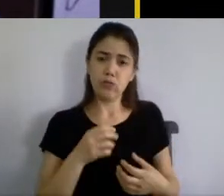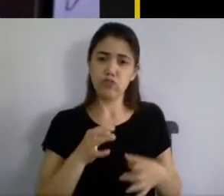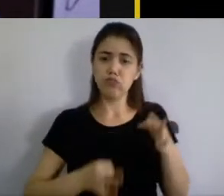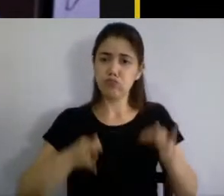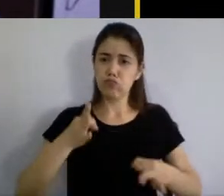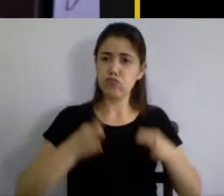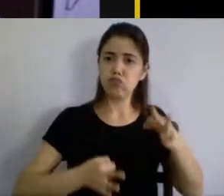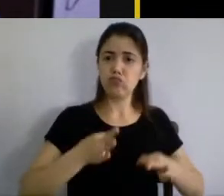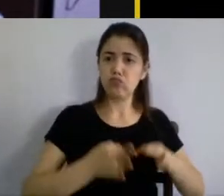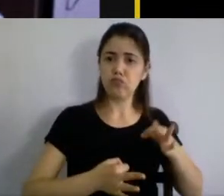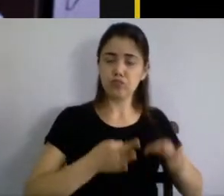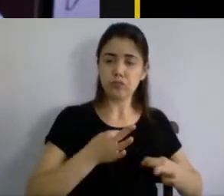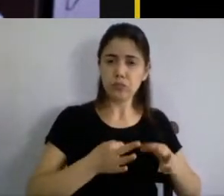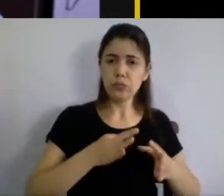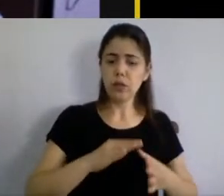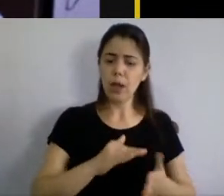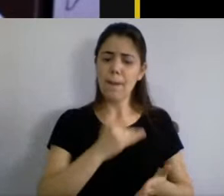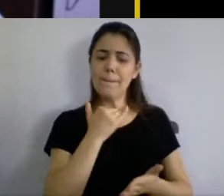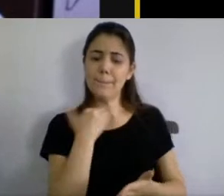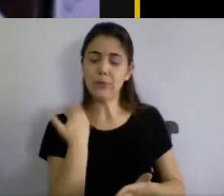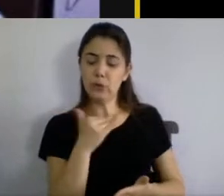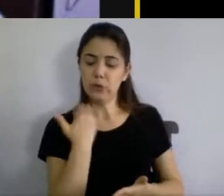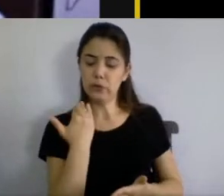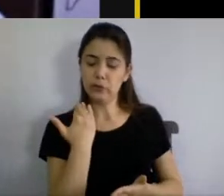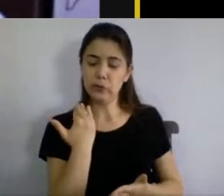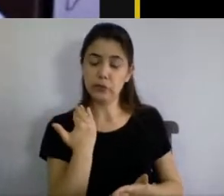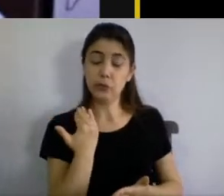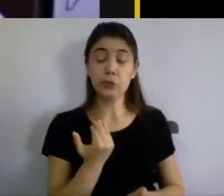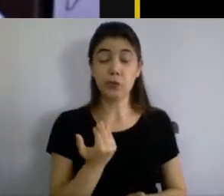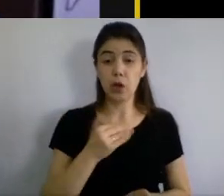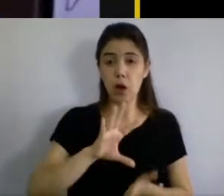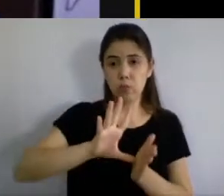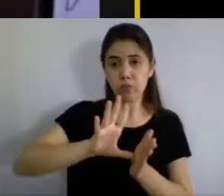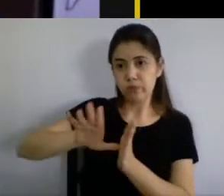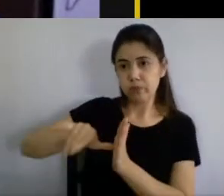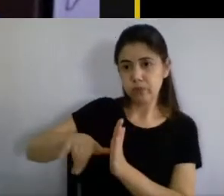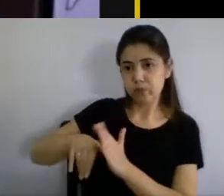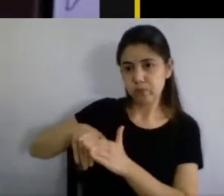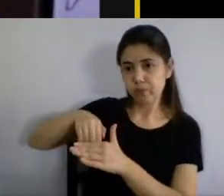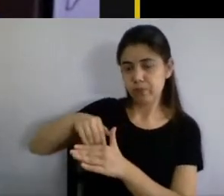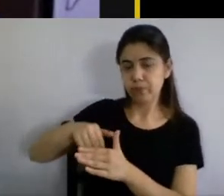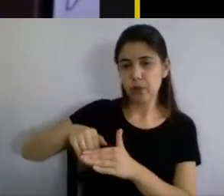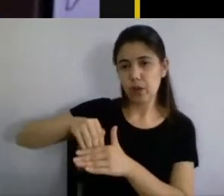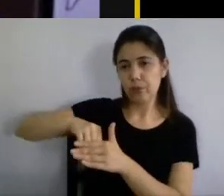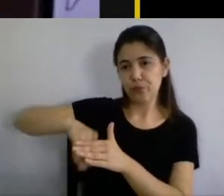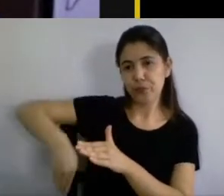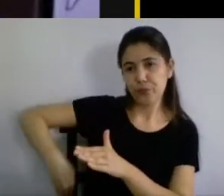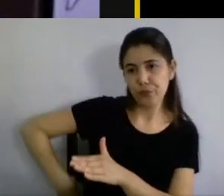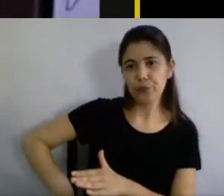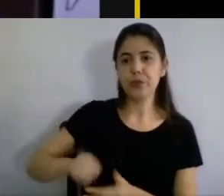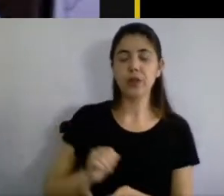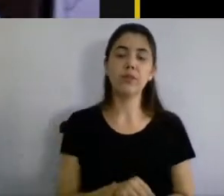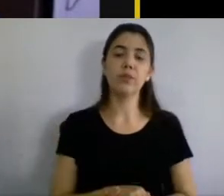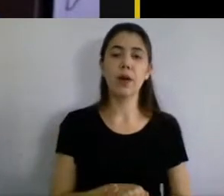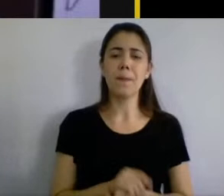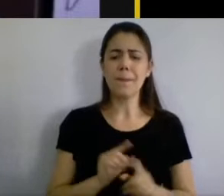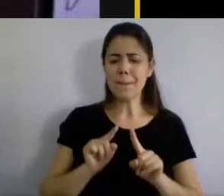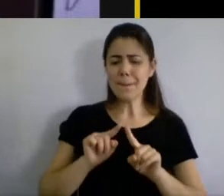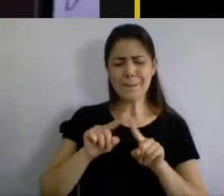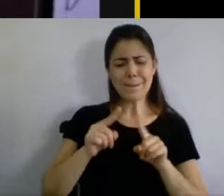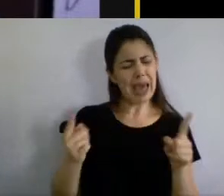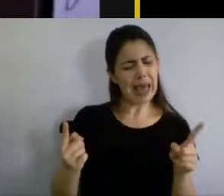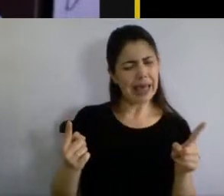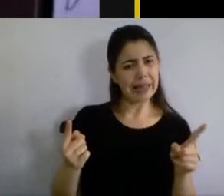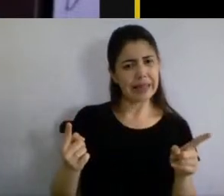da corrupção dele. Mas no fórum, quando ele estava sendo julgado, ele